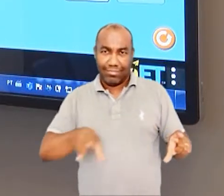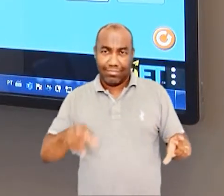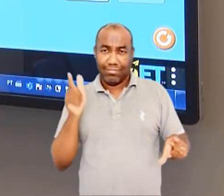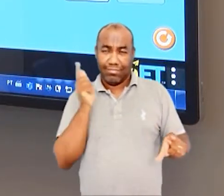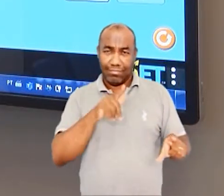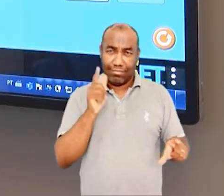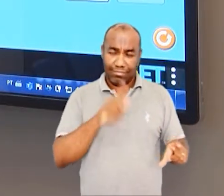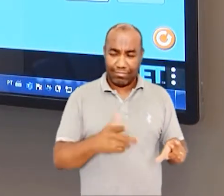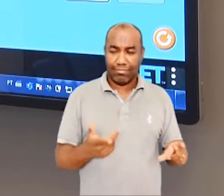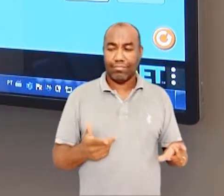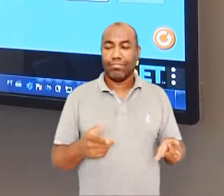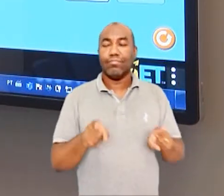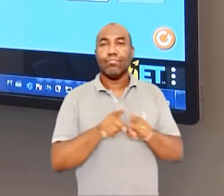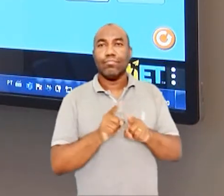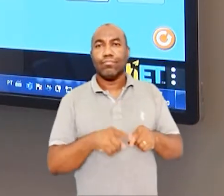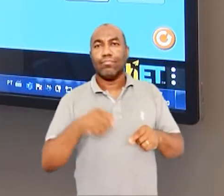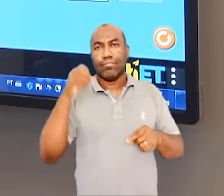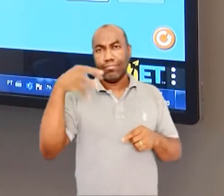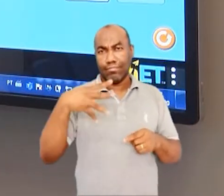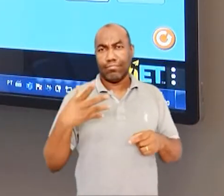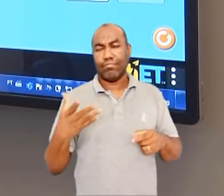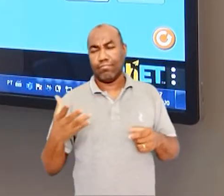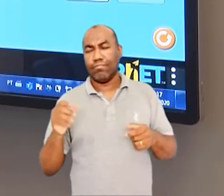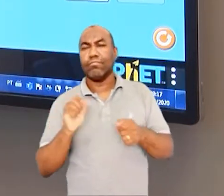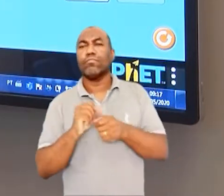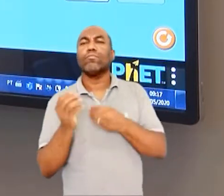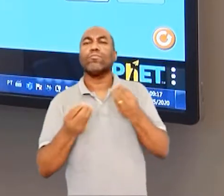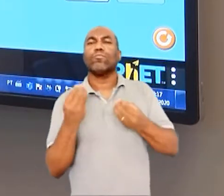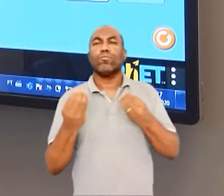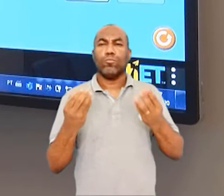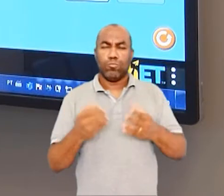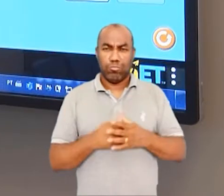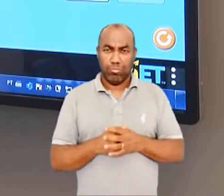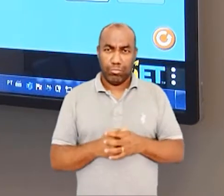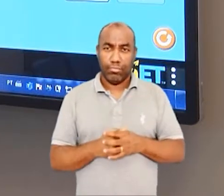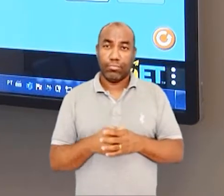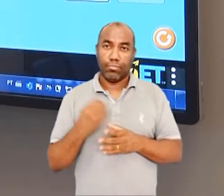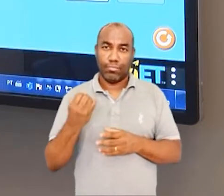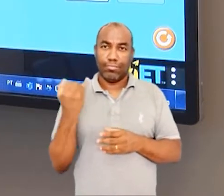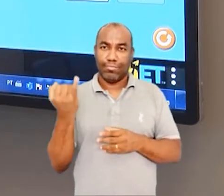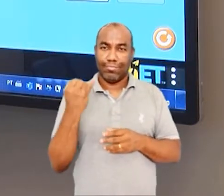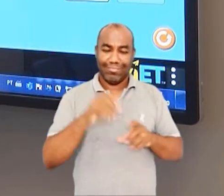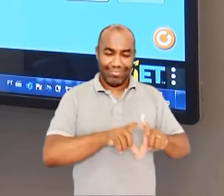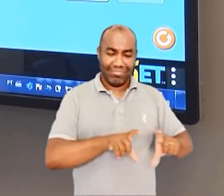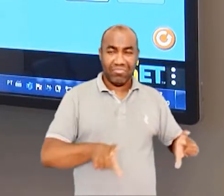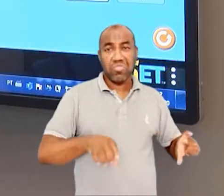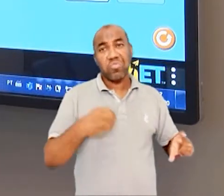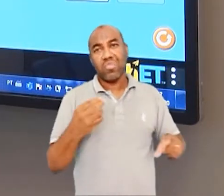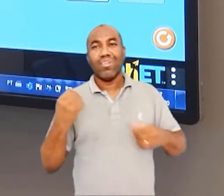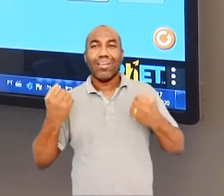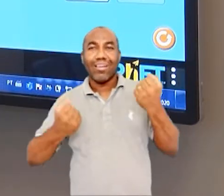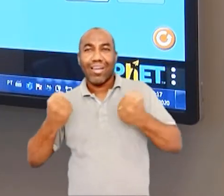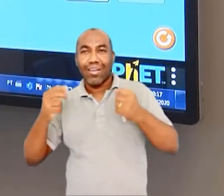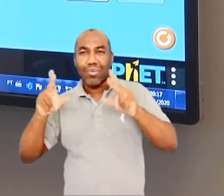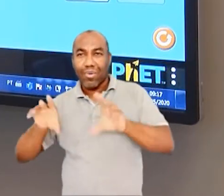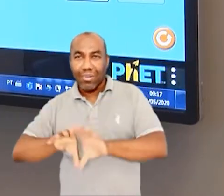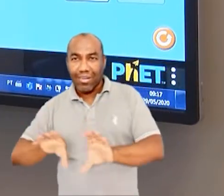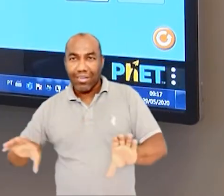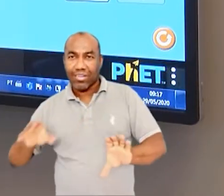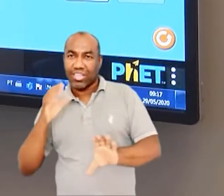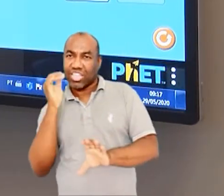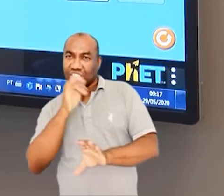duas pilhas, ou baterias, no caso, estão em série, uma conectada à outra. Eu tenho